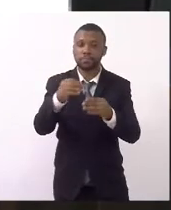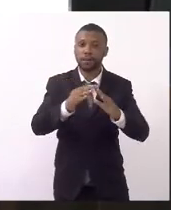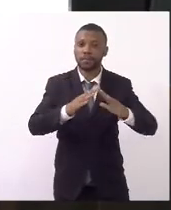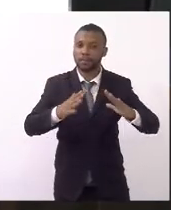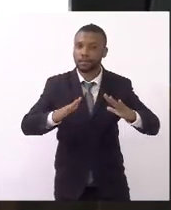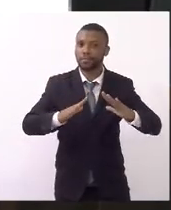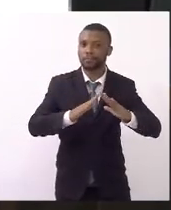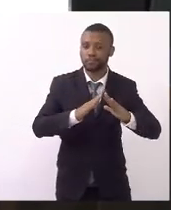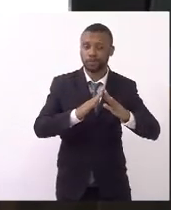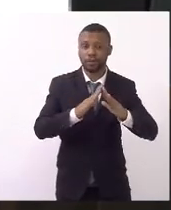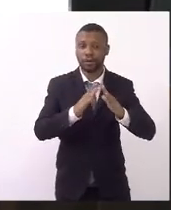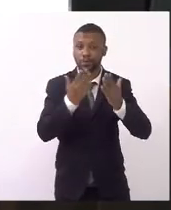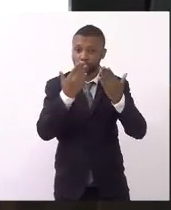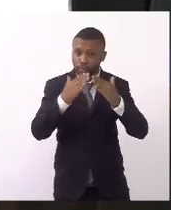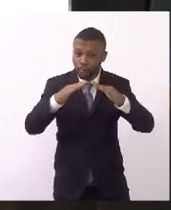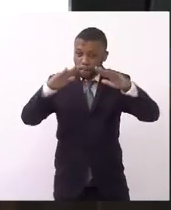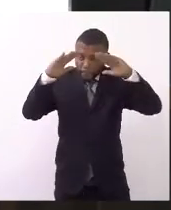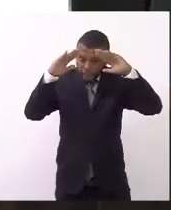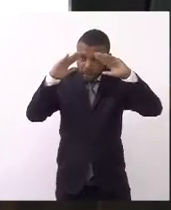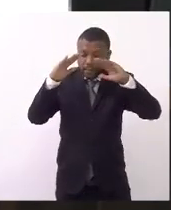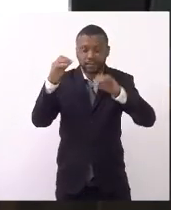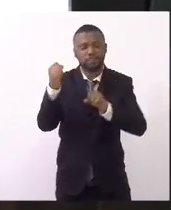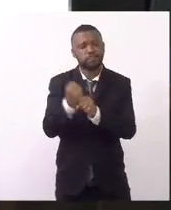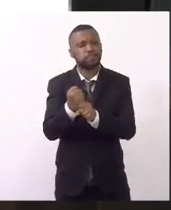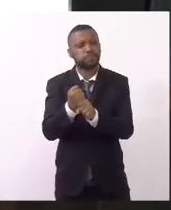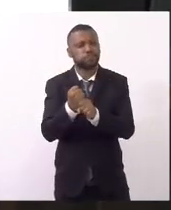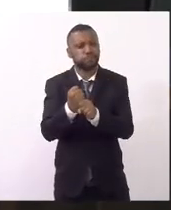Catarina uma casa de umbanda desde